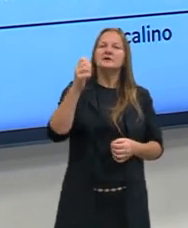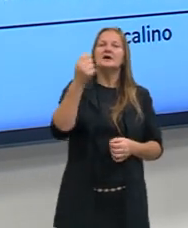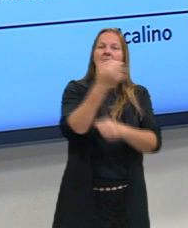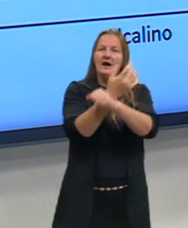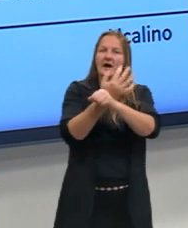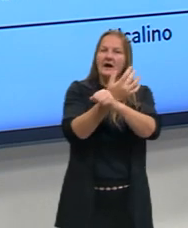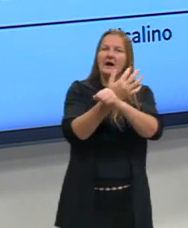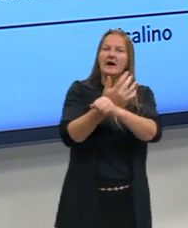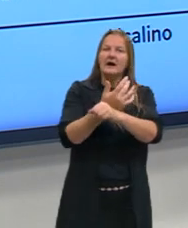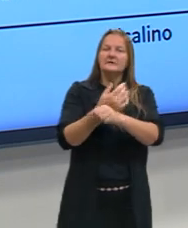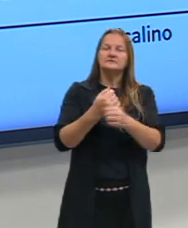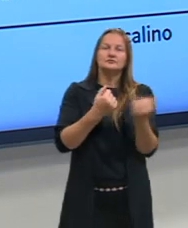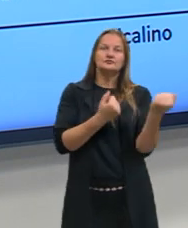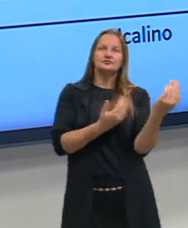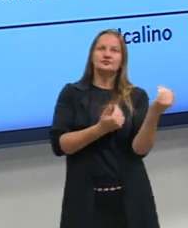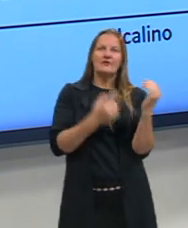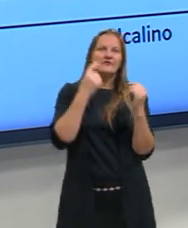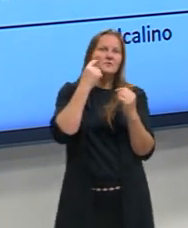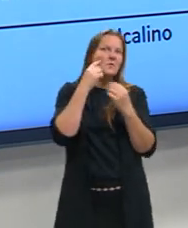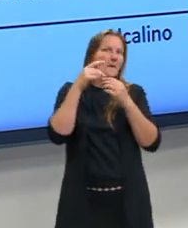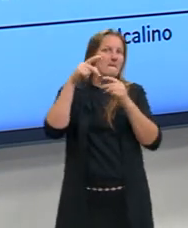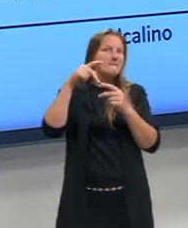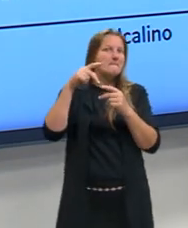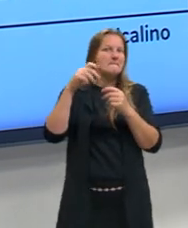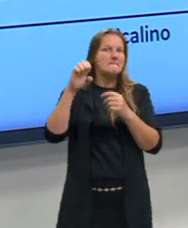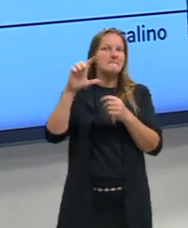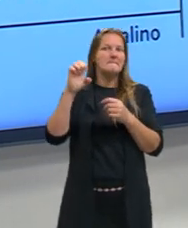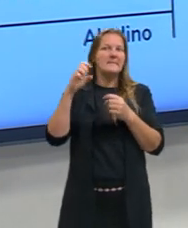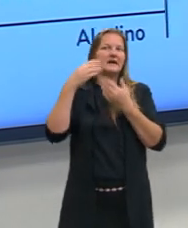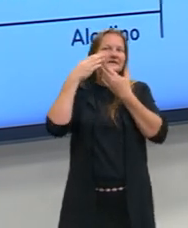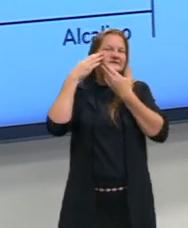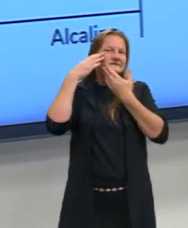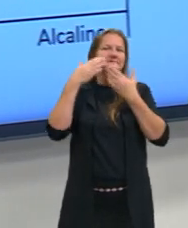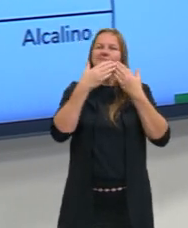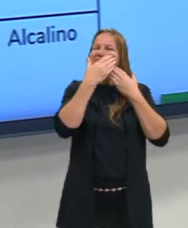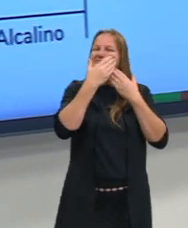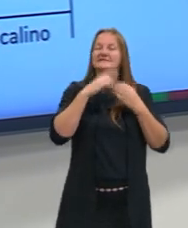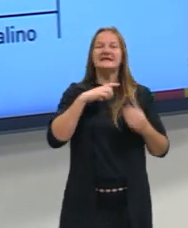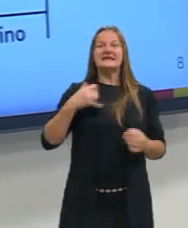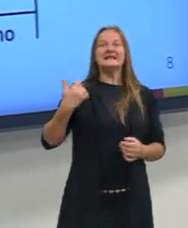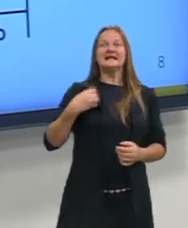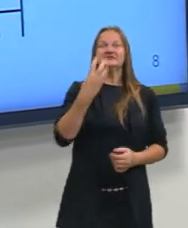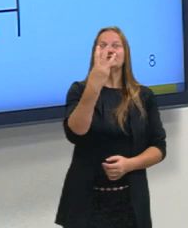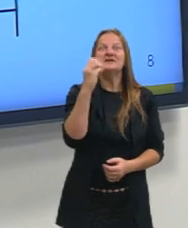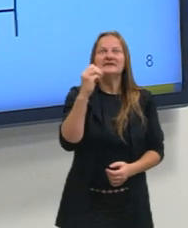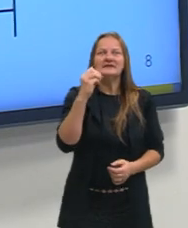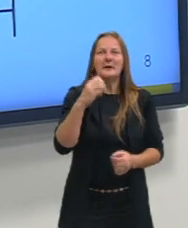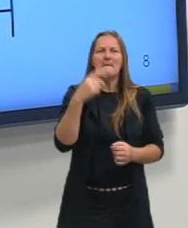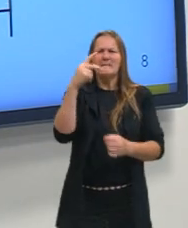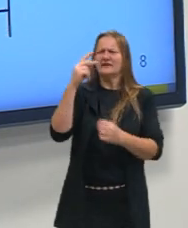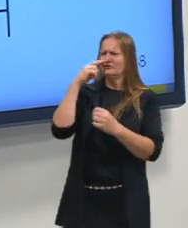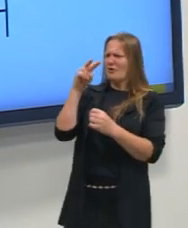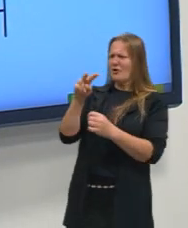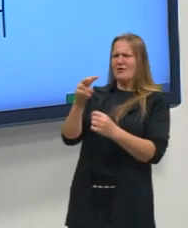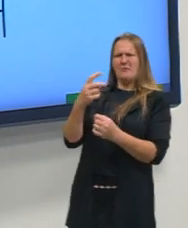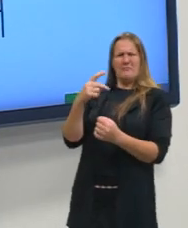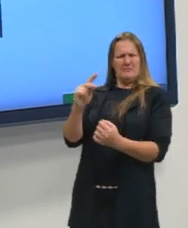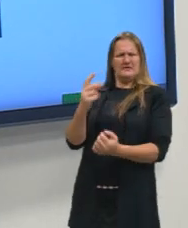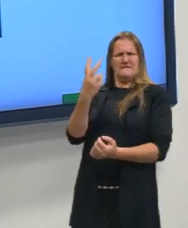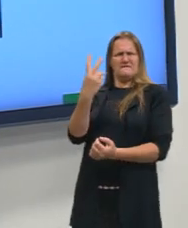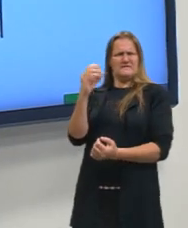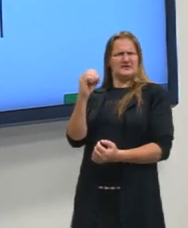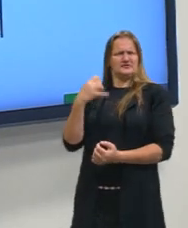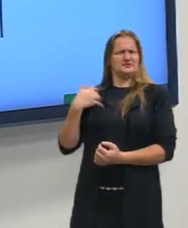aço para a gente se manter jovem né se manter com 30 com carinha de 20 Não é mesmo tanto os meninos e as meninas aí que